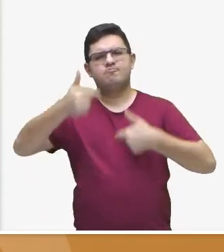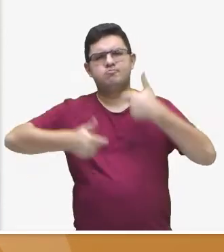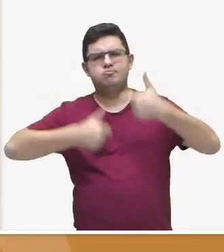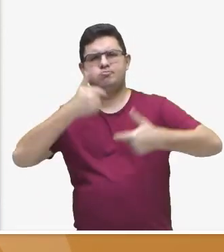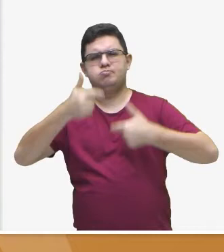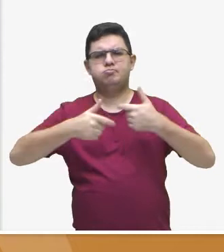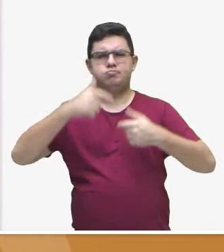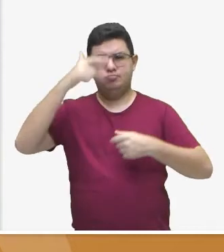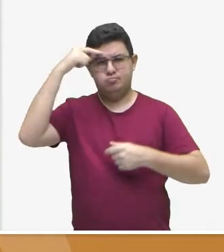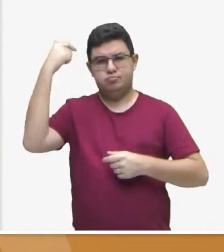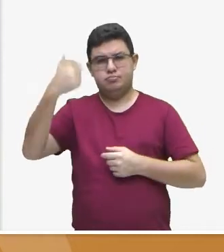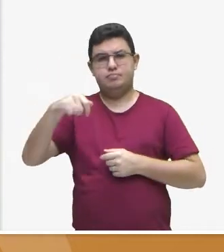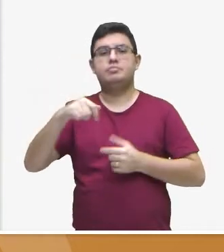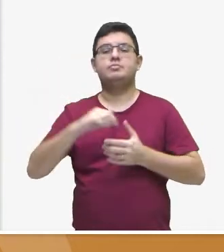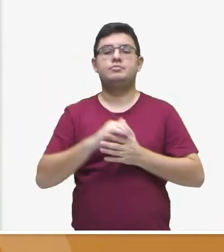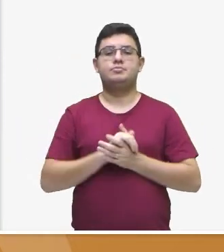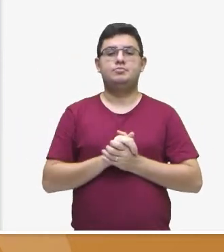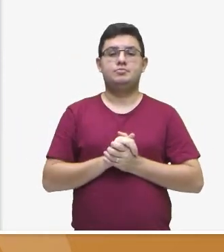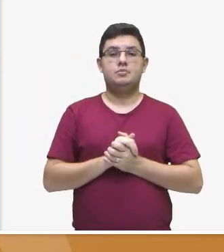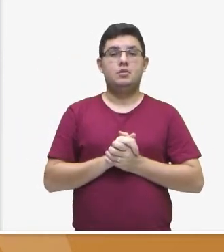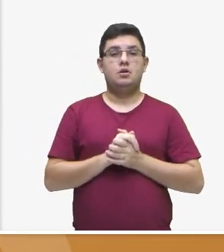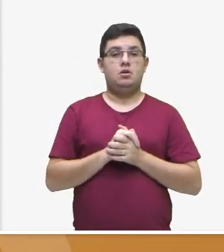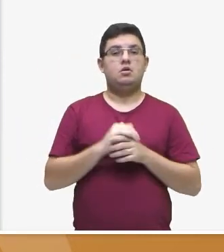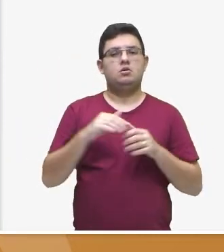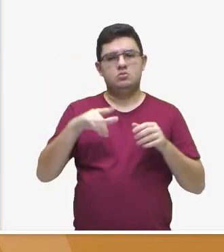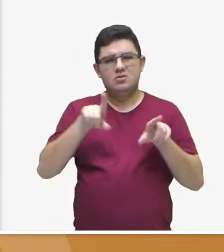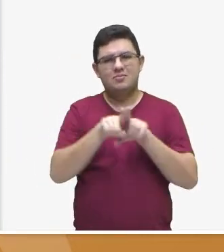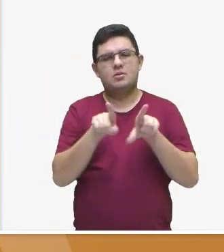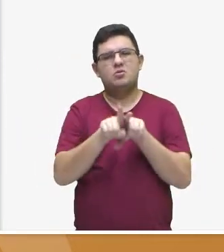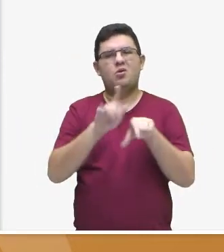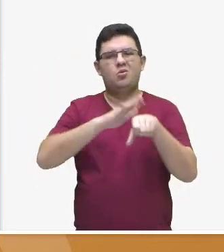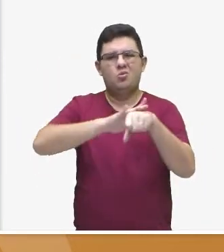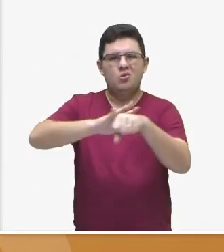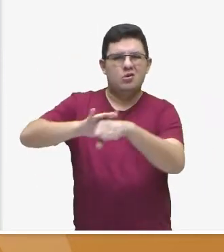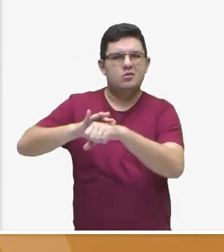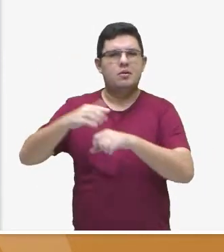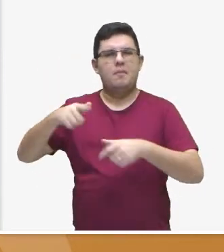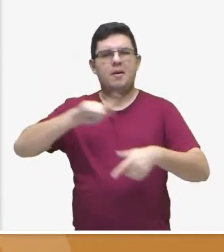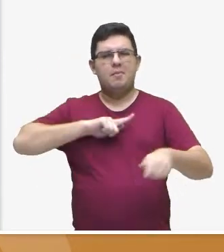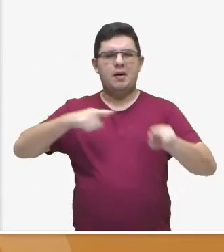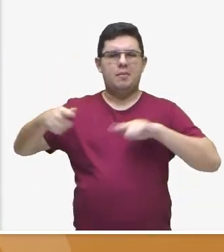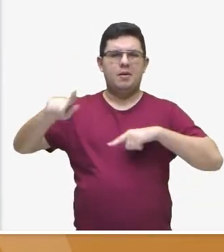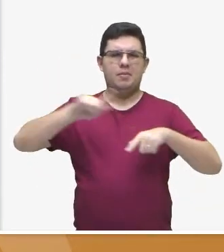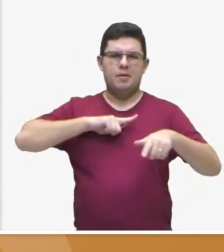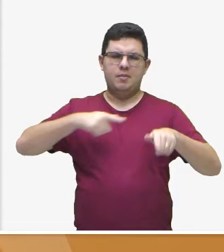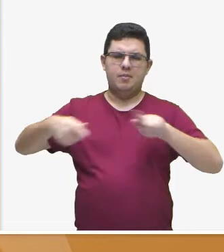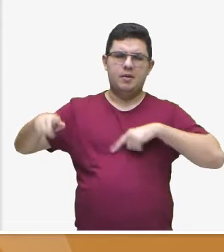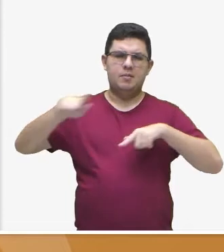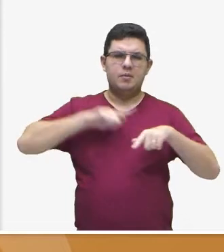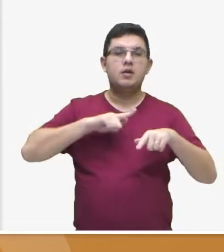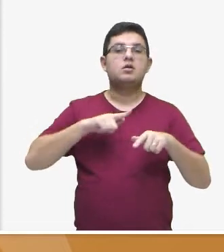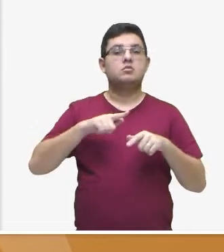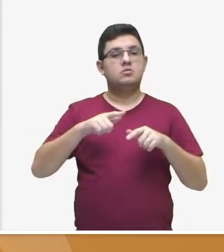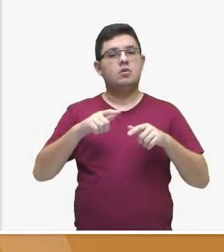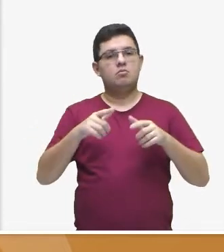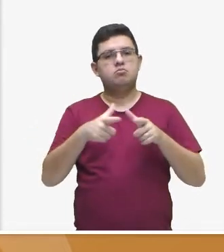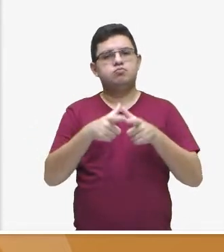as doenças que os indígenas não conheciam, muitas doenças, e essas doenças foram, e ainda são,